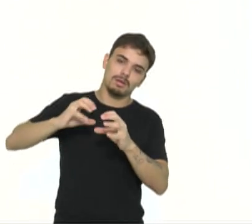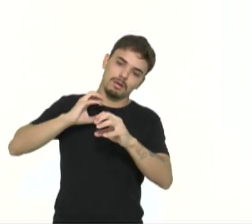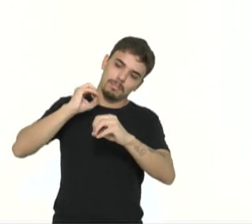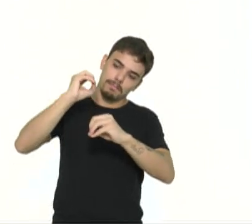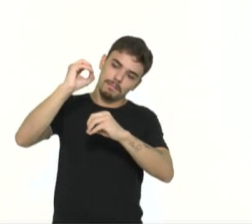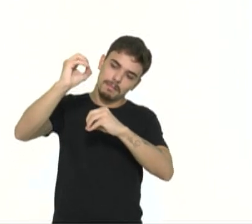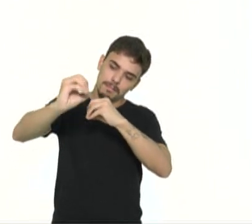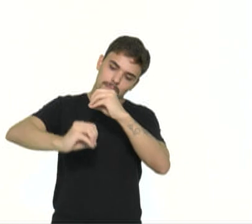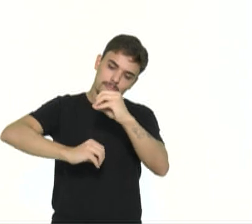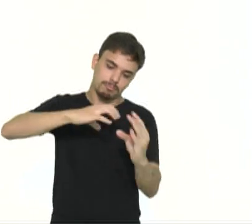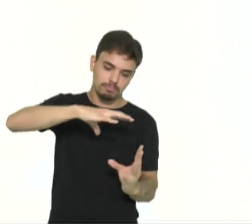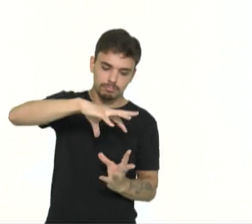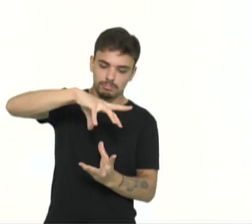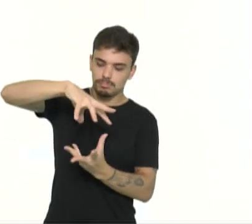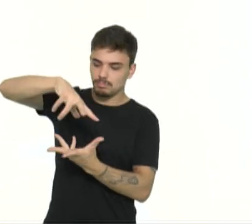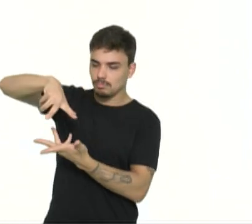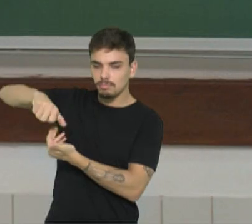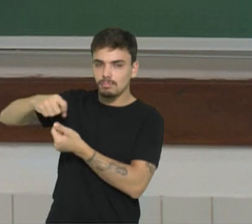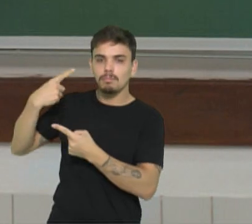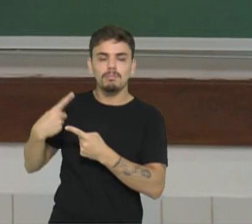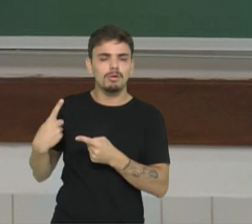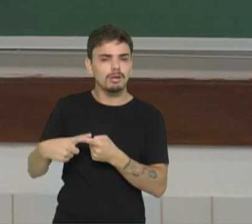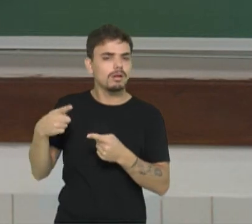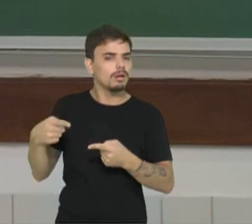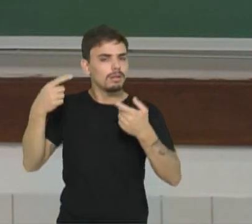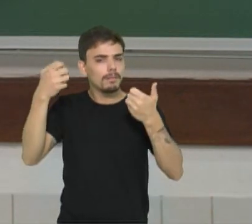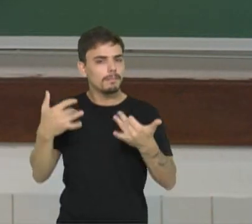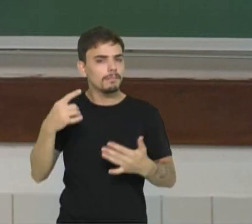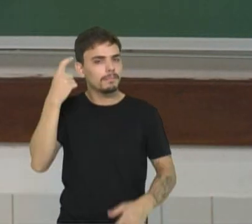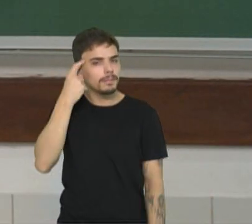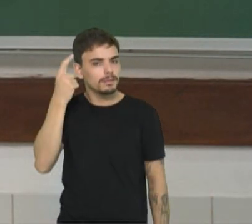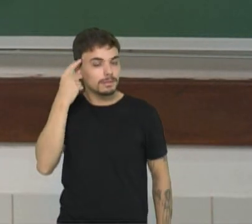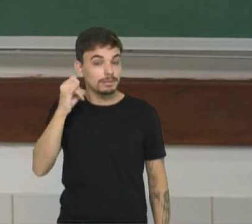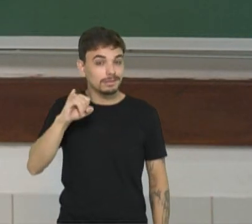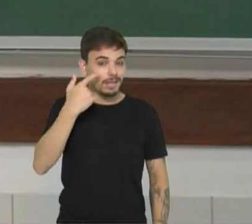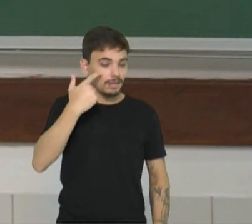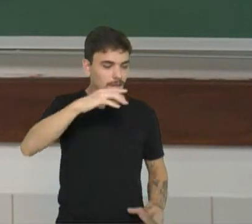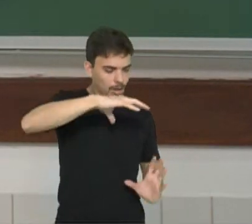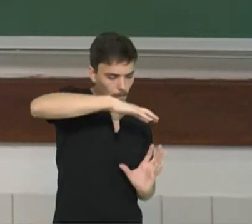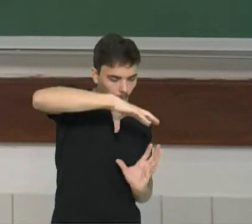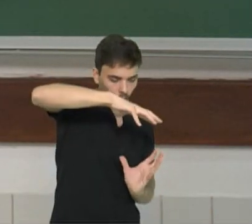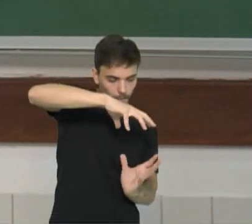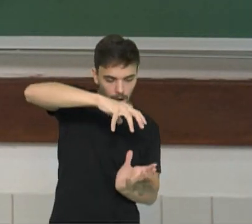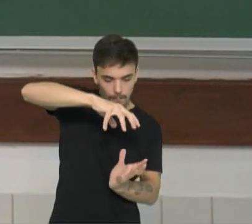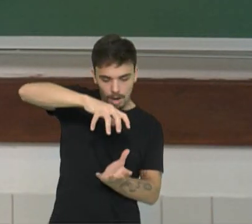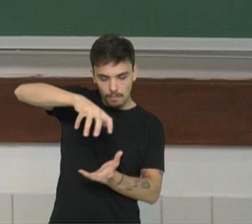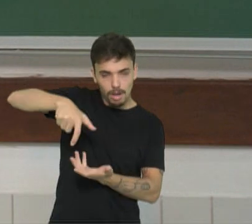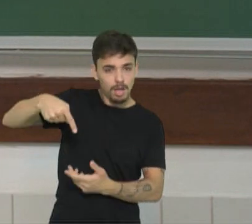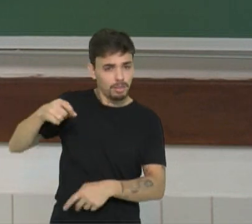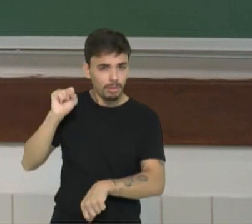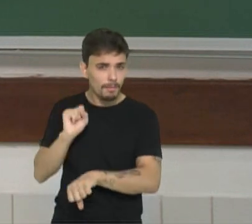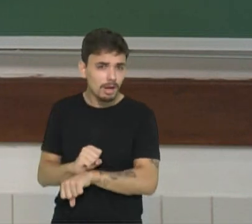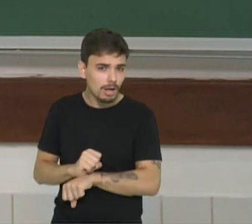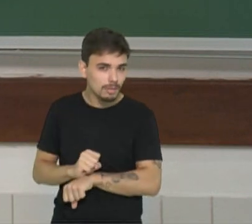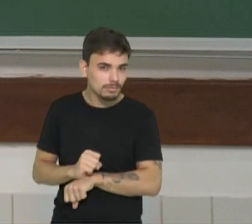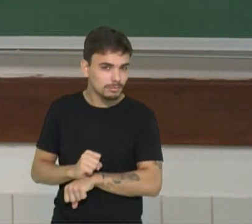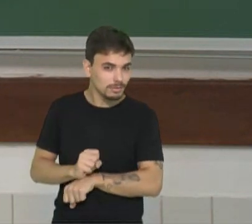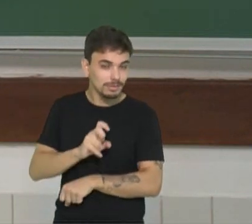Por quê? Porque ele tá pensando aqui na questão de que se a Terra tá girando, né, ele não tá parado. Mesmo que ele